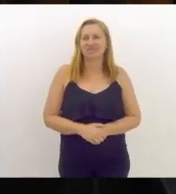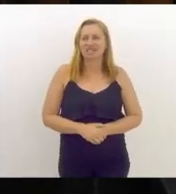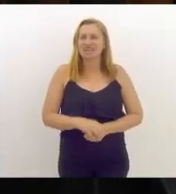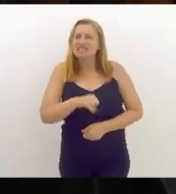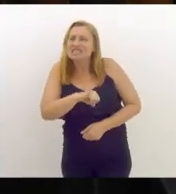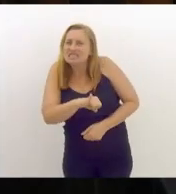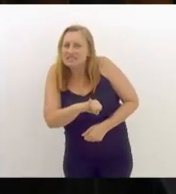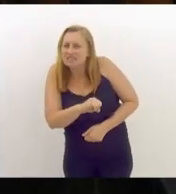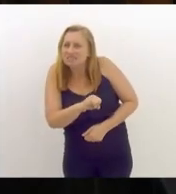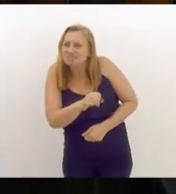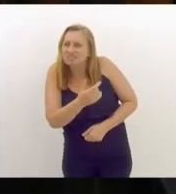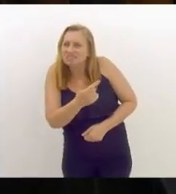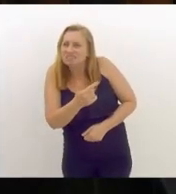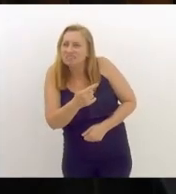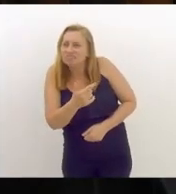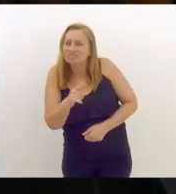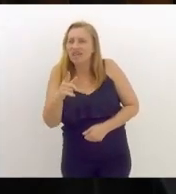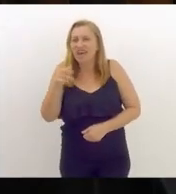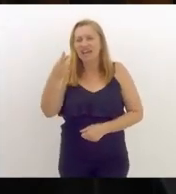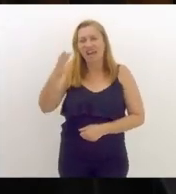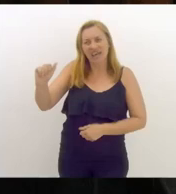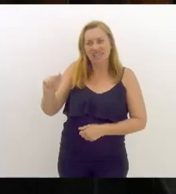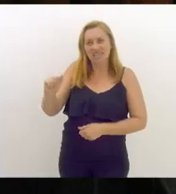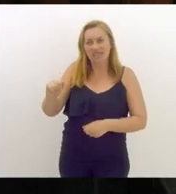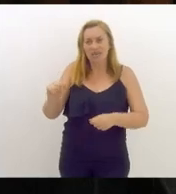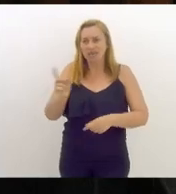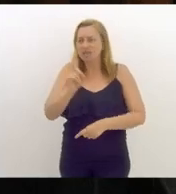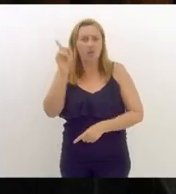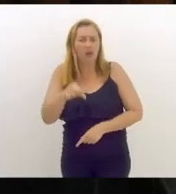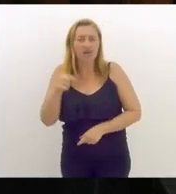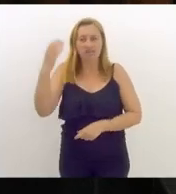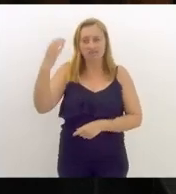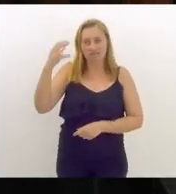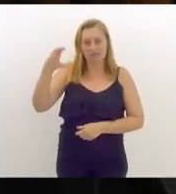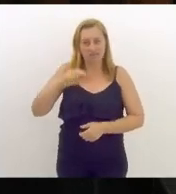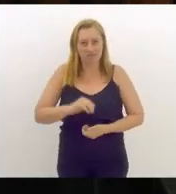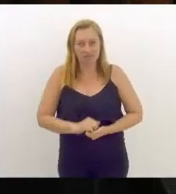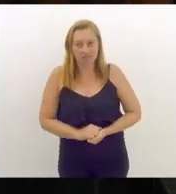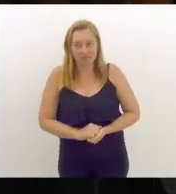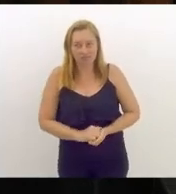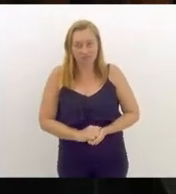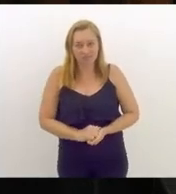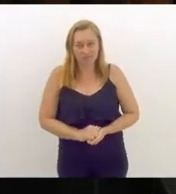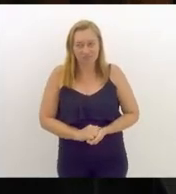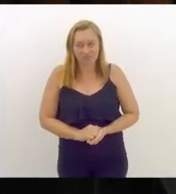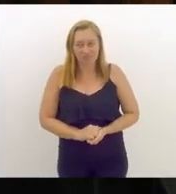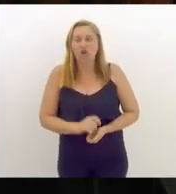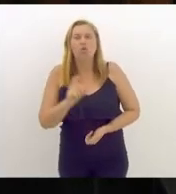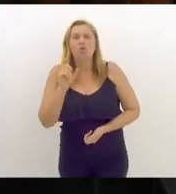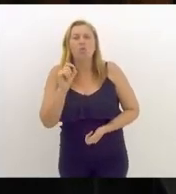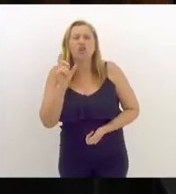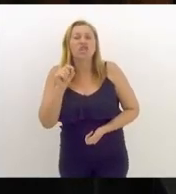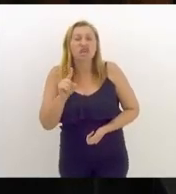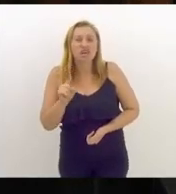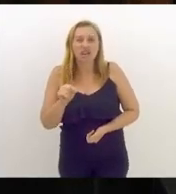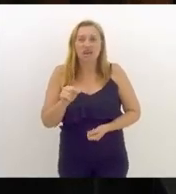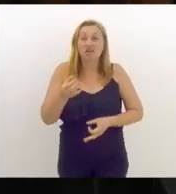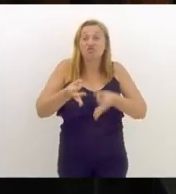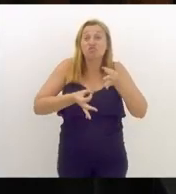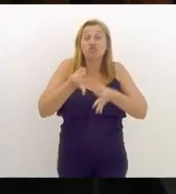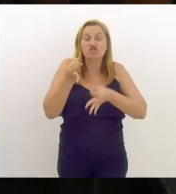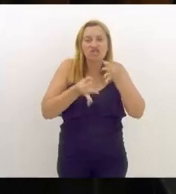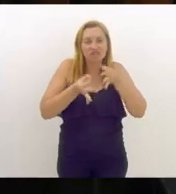se não é crença mas não é ciência o que seria da